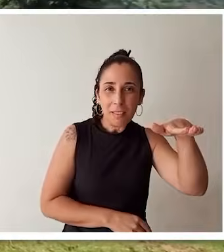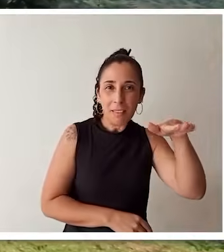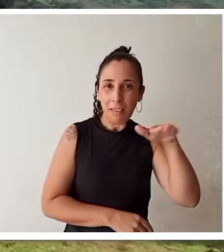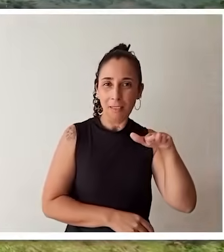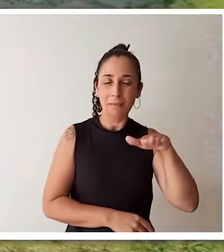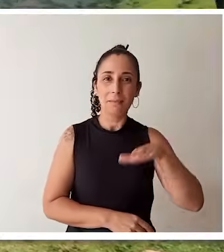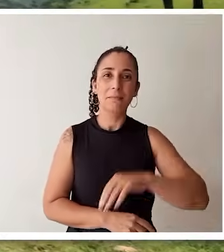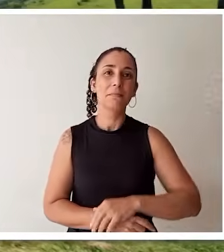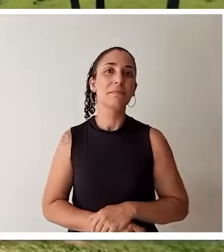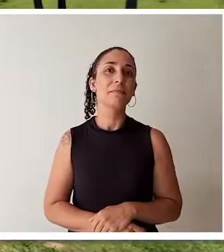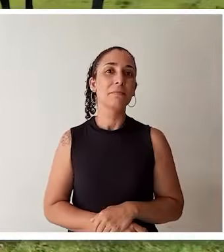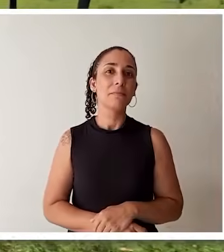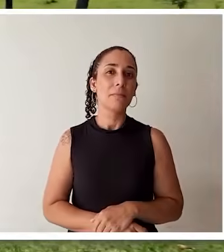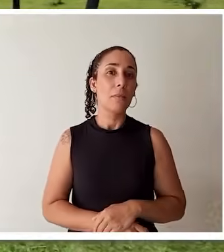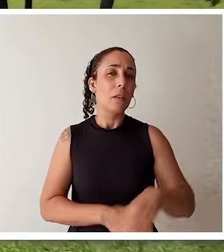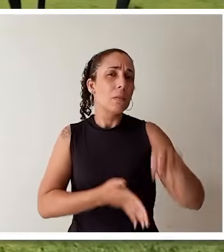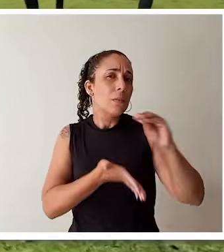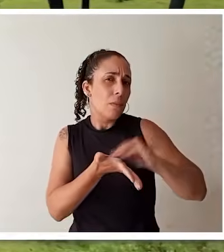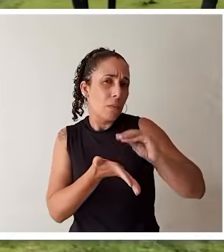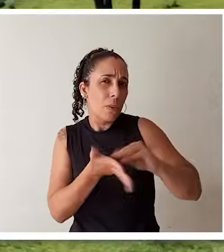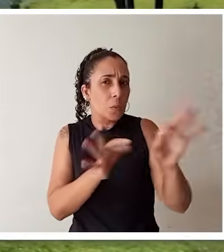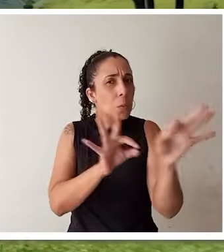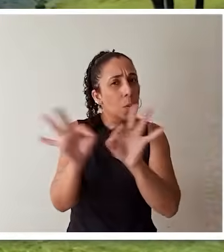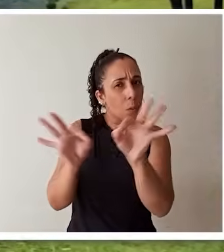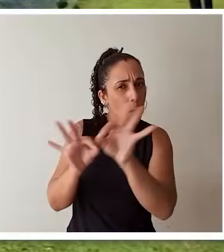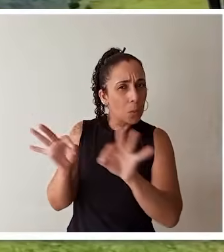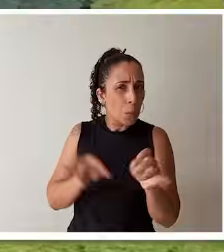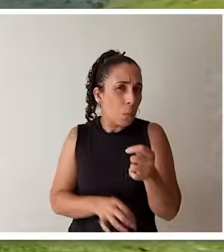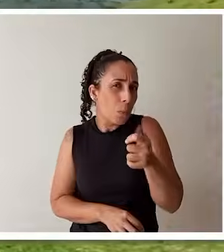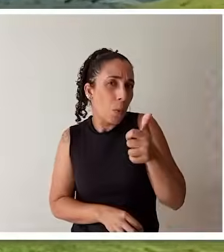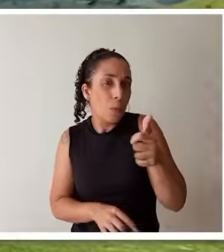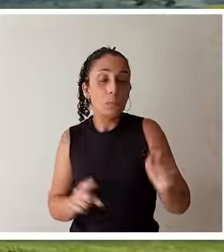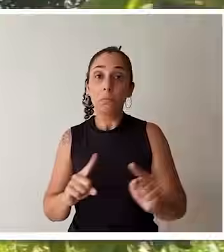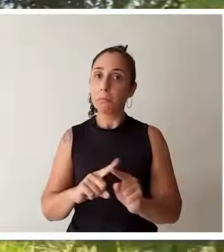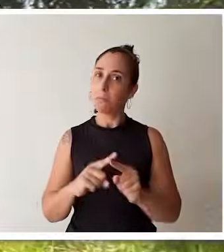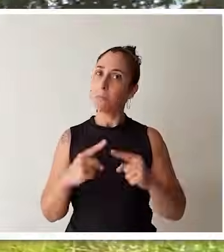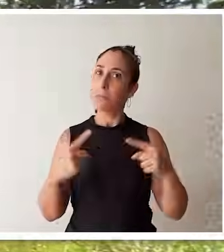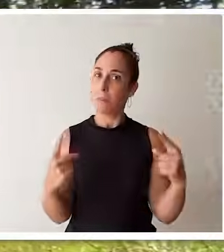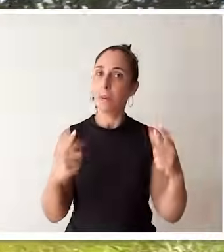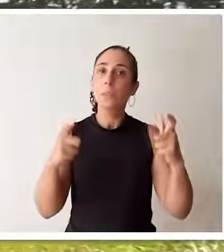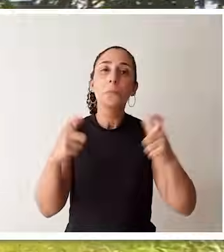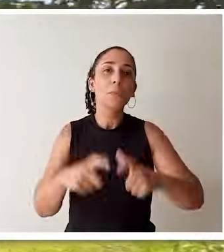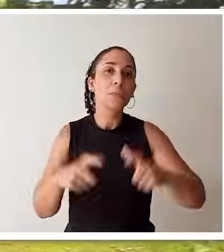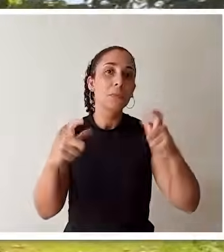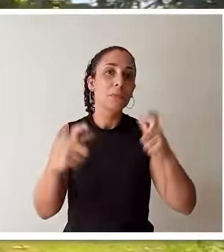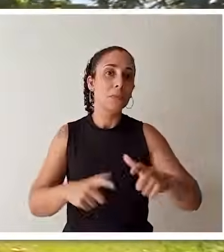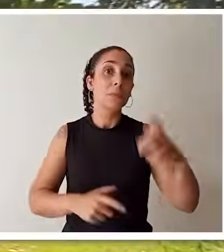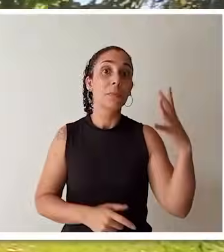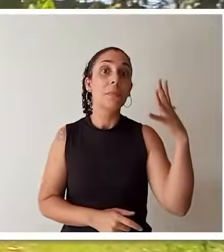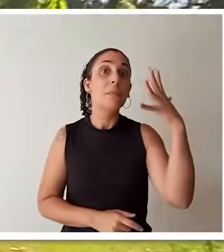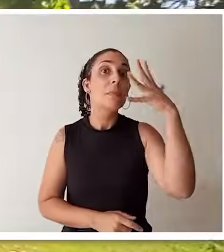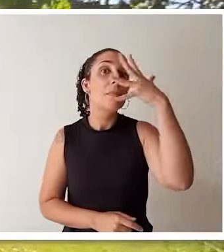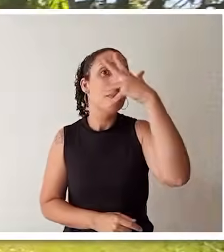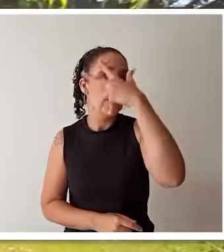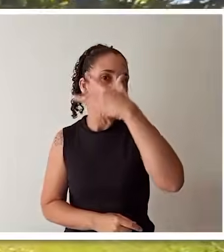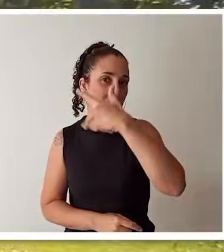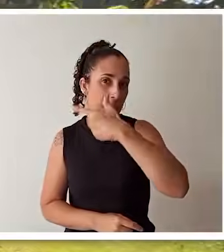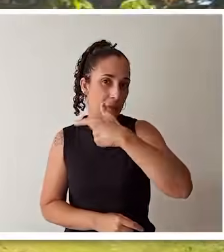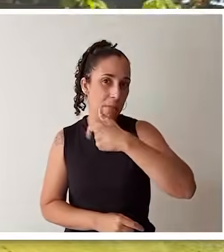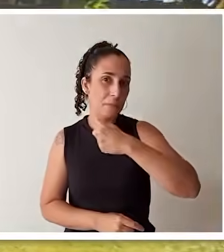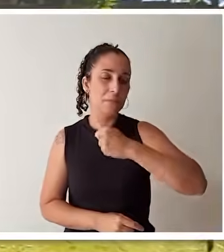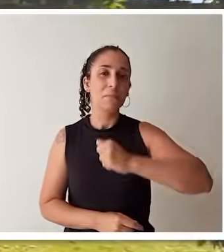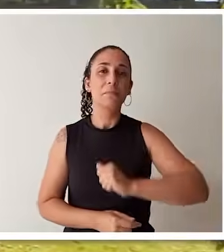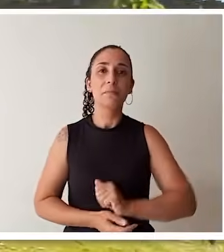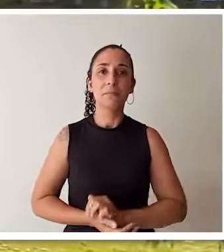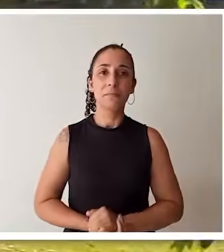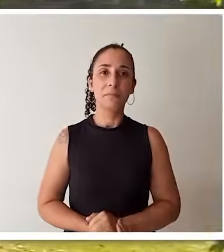aqui, chamado Deck do Chiador. Tá precisando de alguns cuidados, claro, mas não